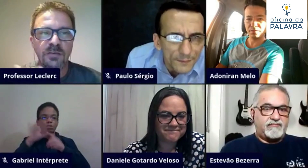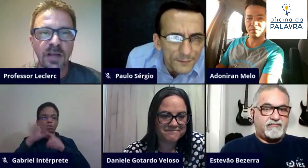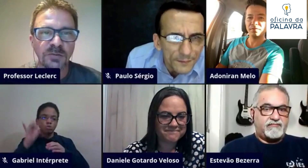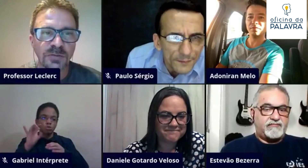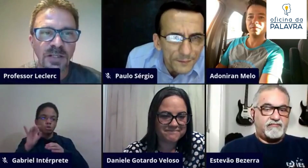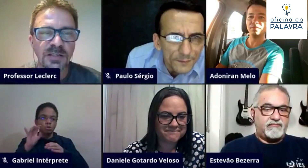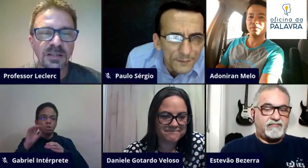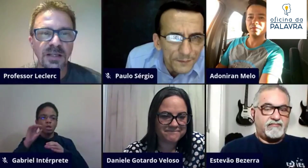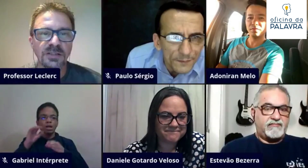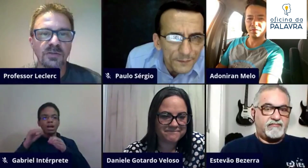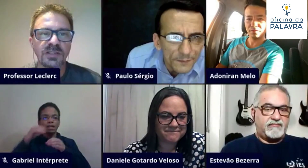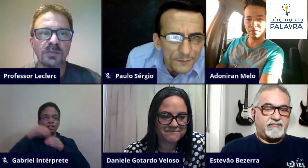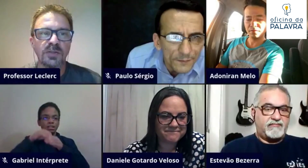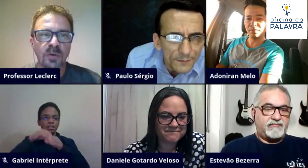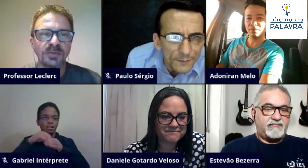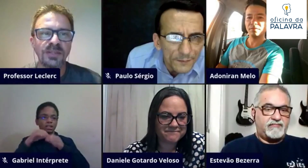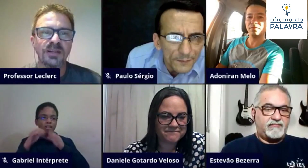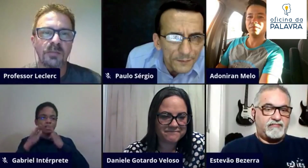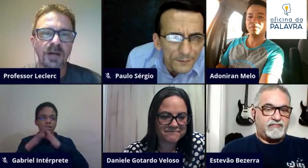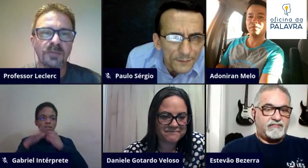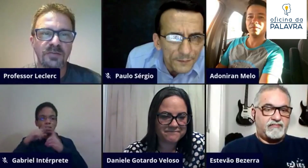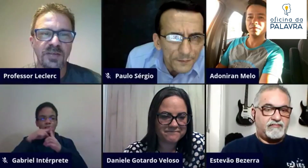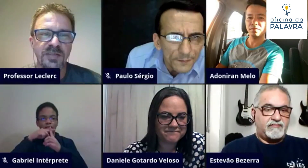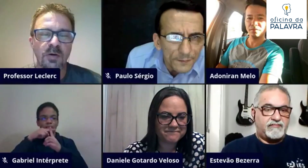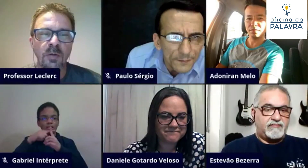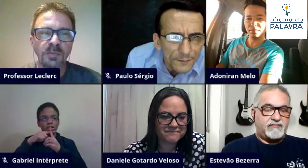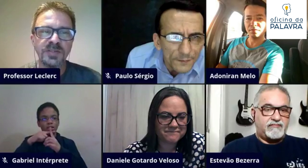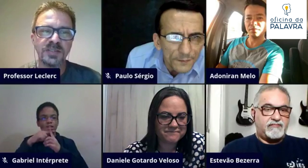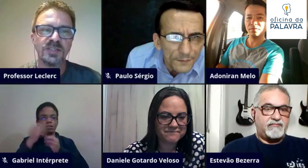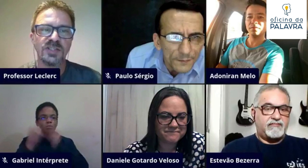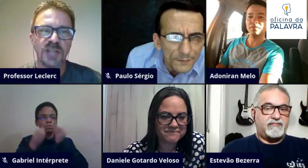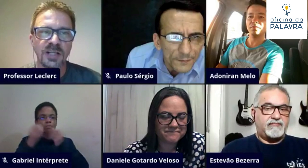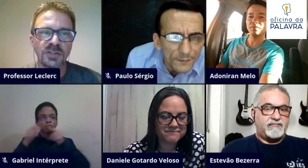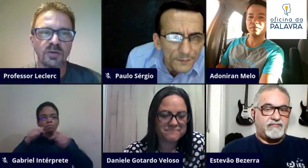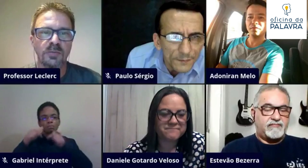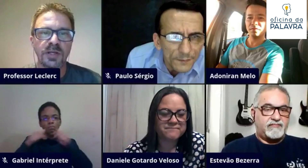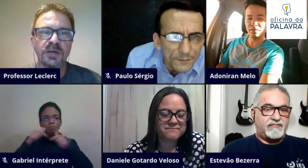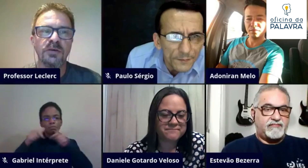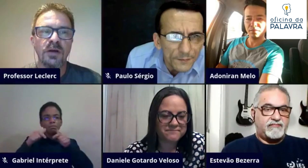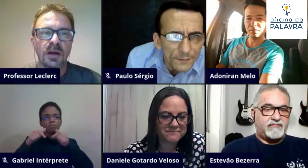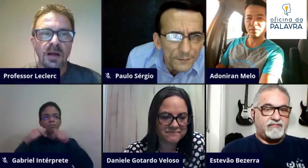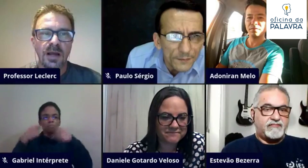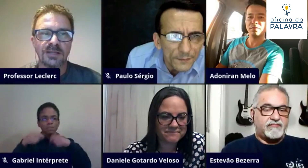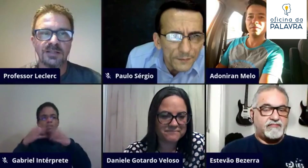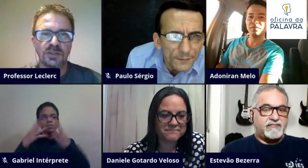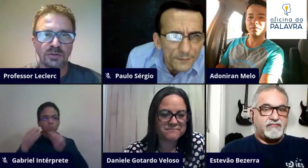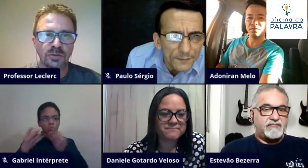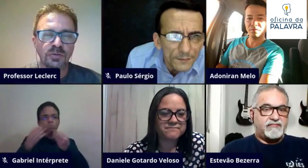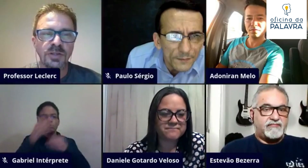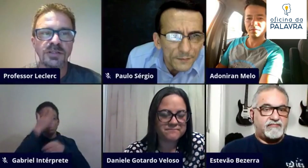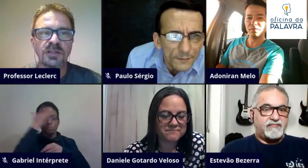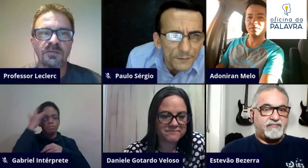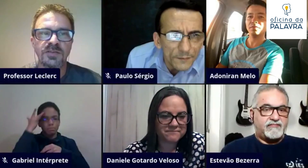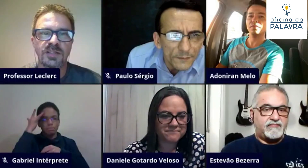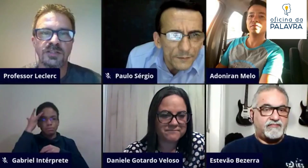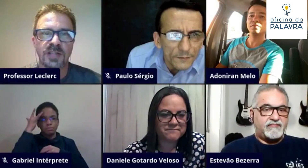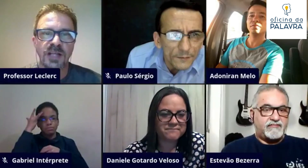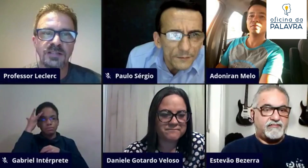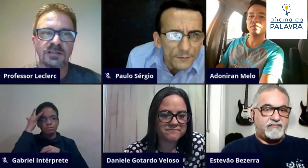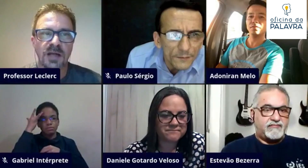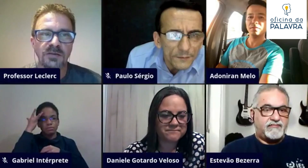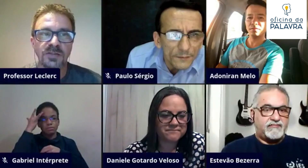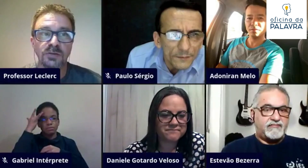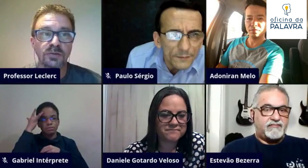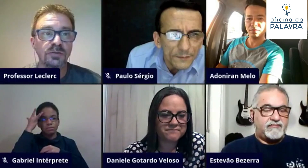Aos eventos nas igrejas. Nossa, mas como tem trabalho para fazer, como precisa de gente, de obreiro. Essas estruturas que vocês